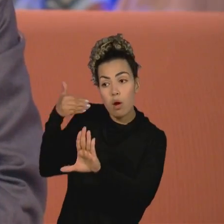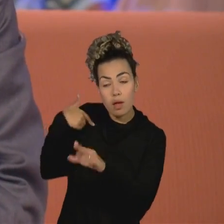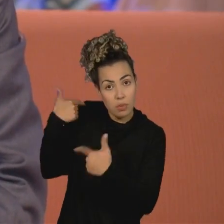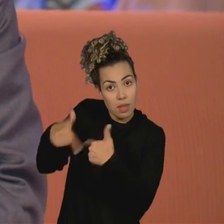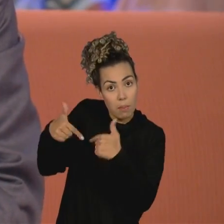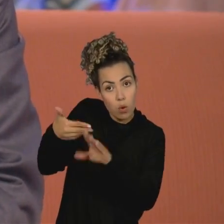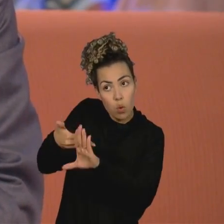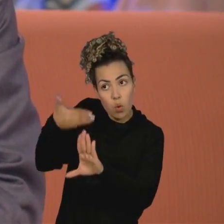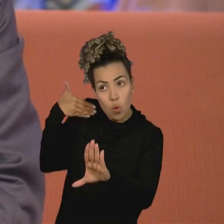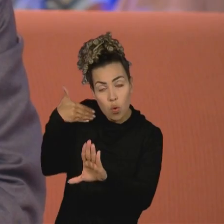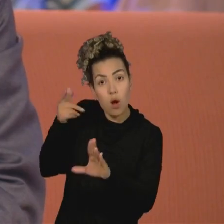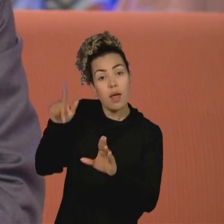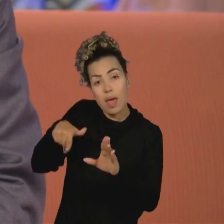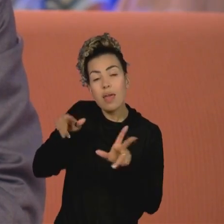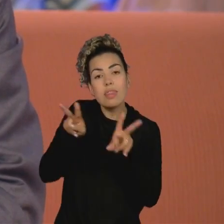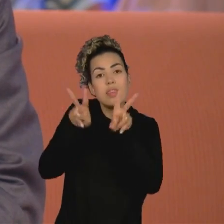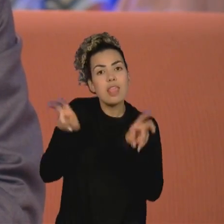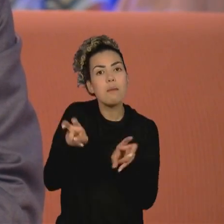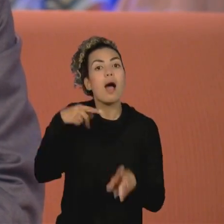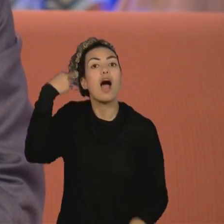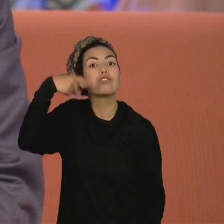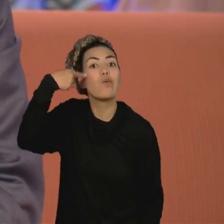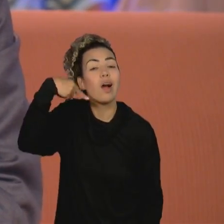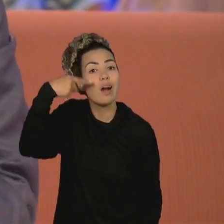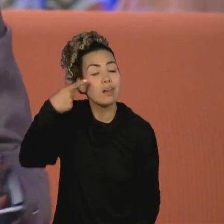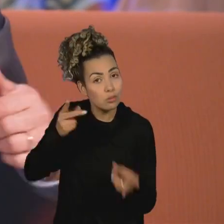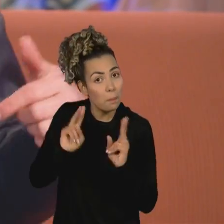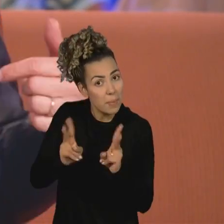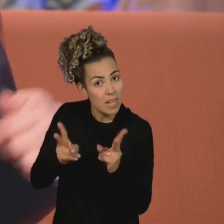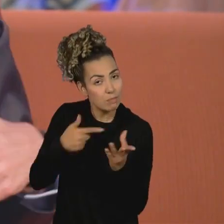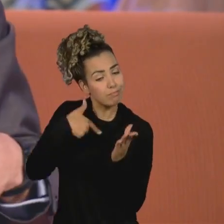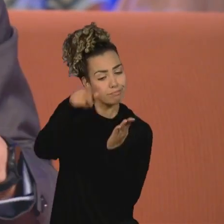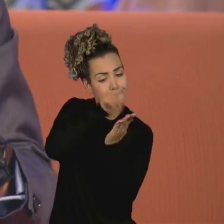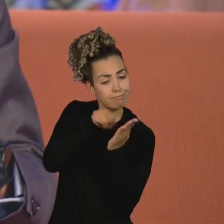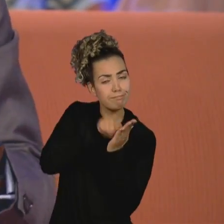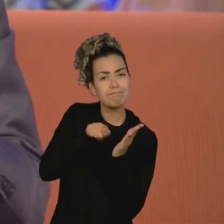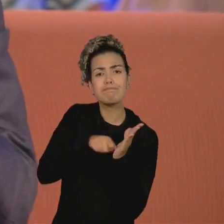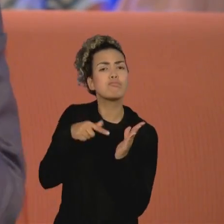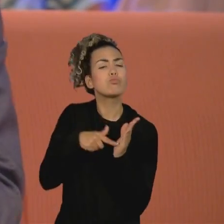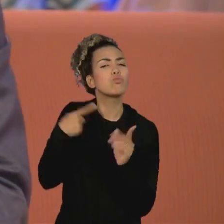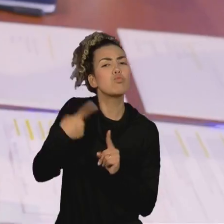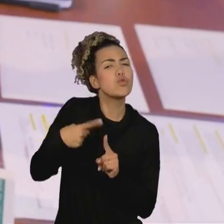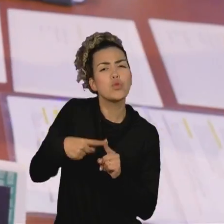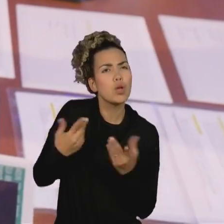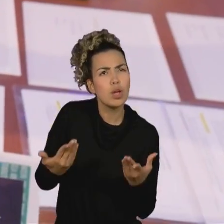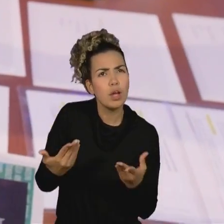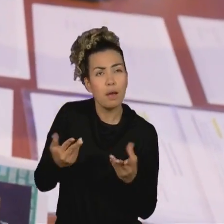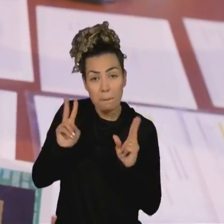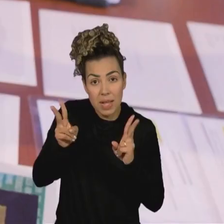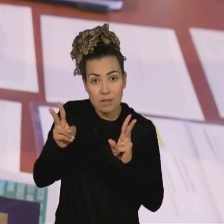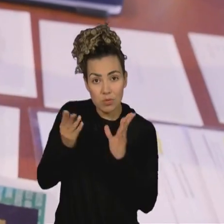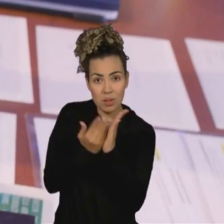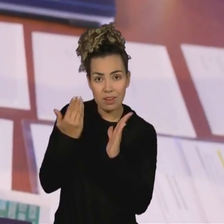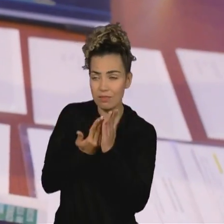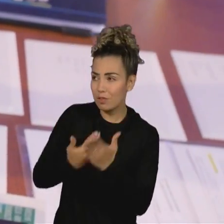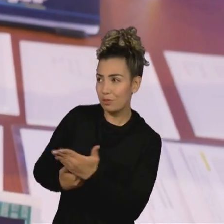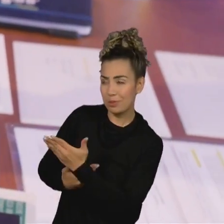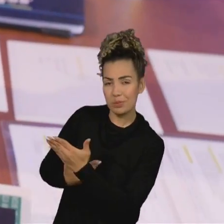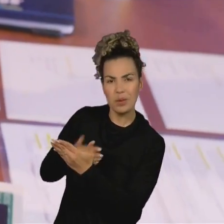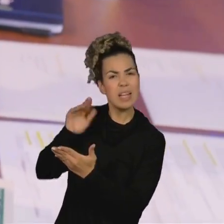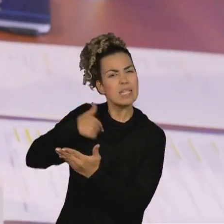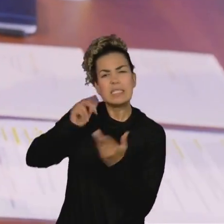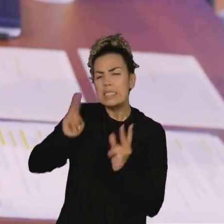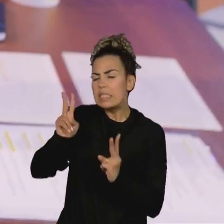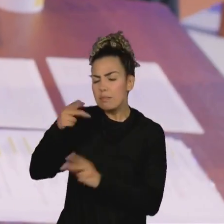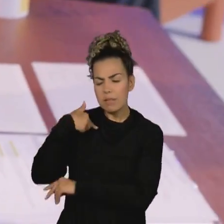aí. E esse Que é Ser Advogado, ele responde a uma pergunta que eu me faço com muita frequência, porque eu sou professor universitário